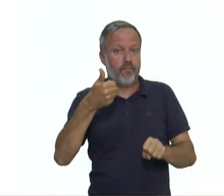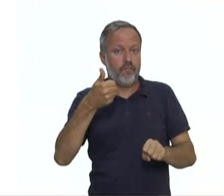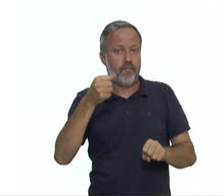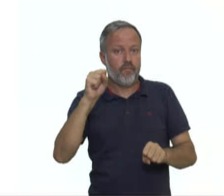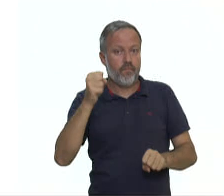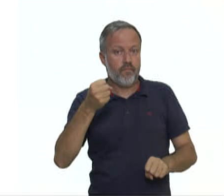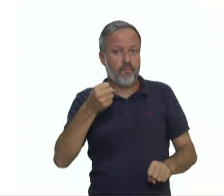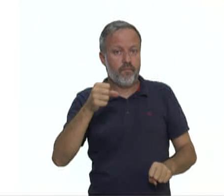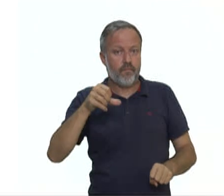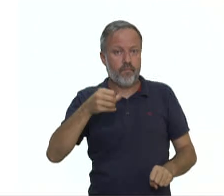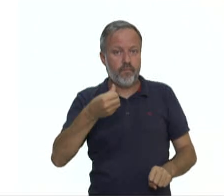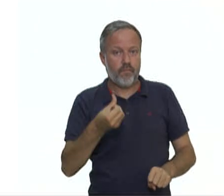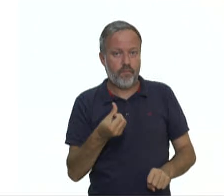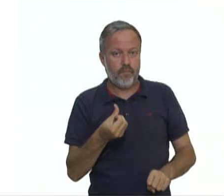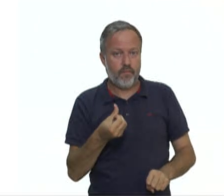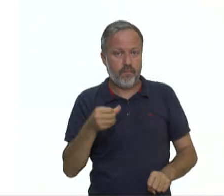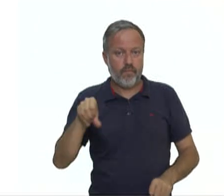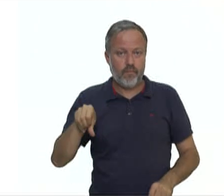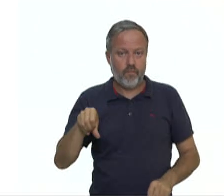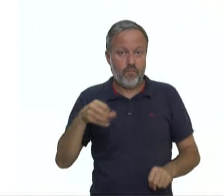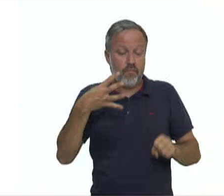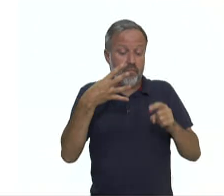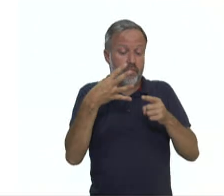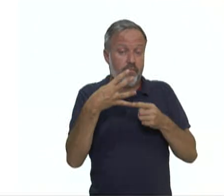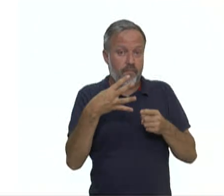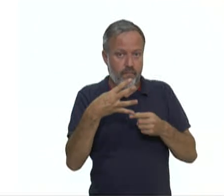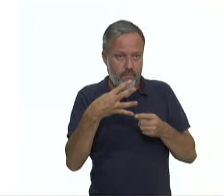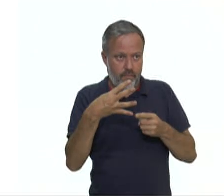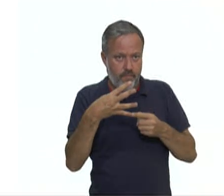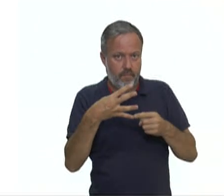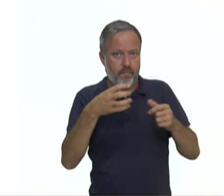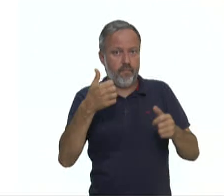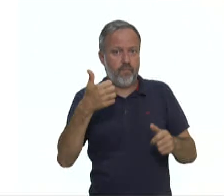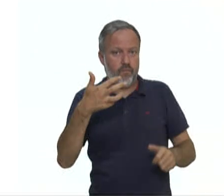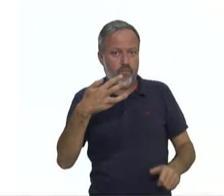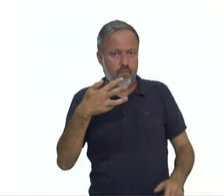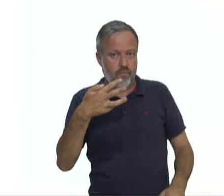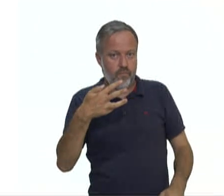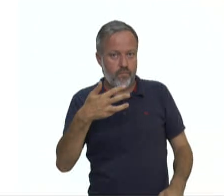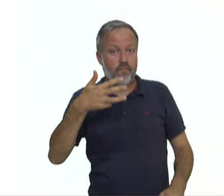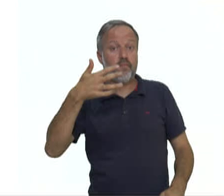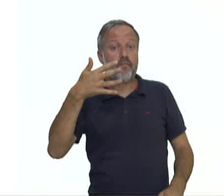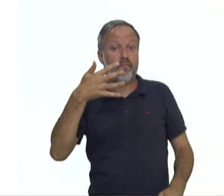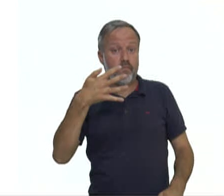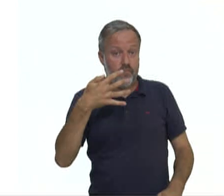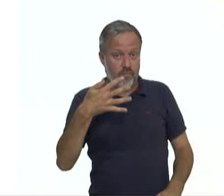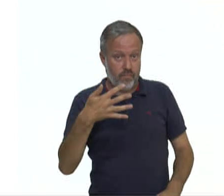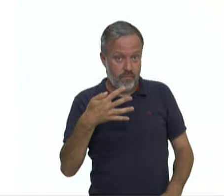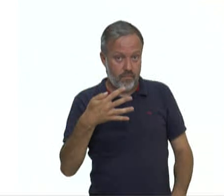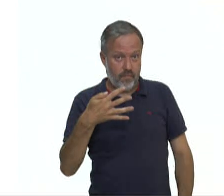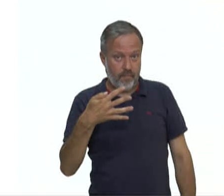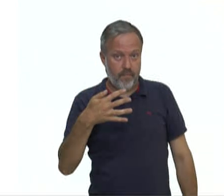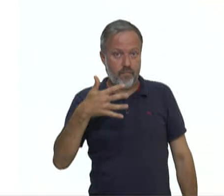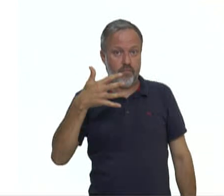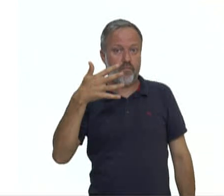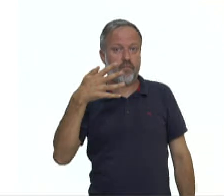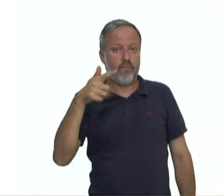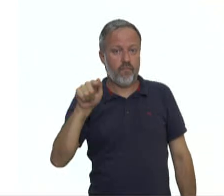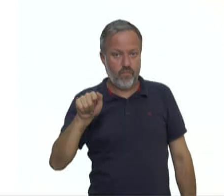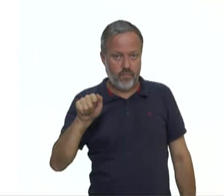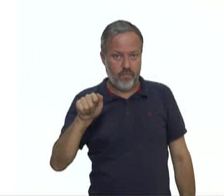1869, ganhou 4 novos elementos. O elemento 113, o 115, o